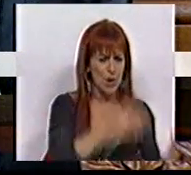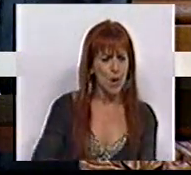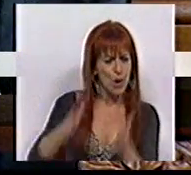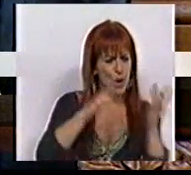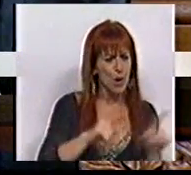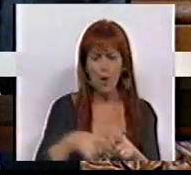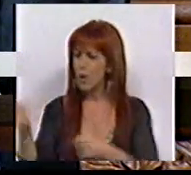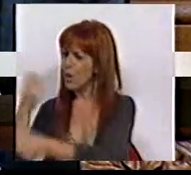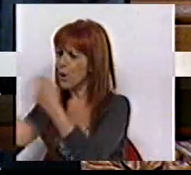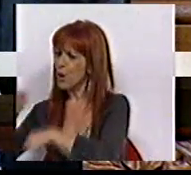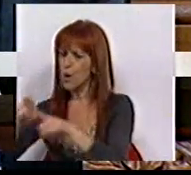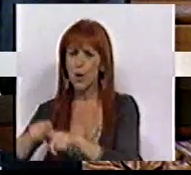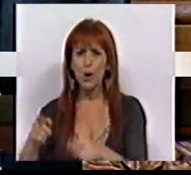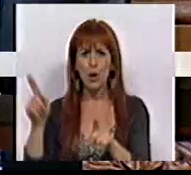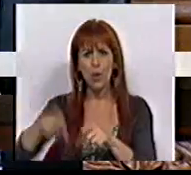produção e a